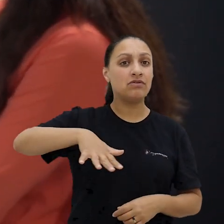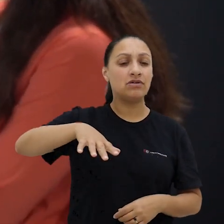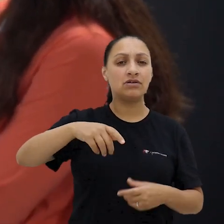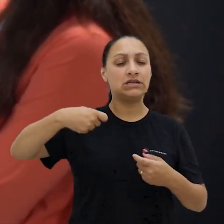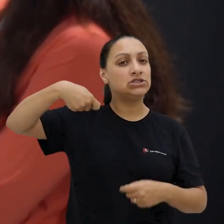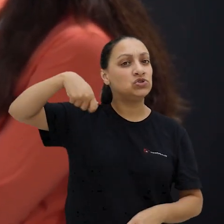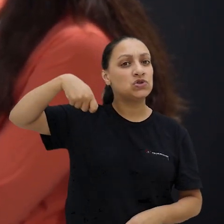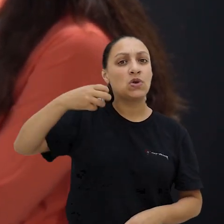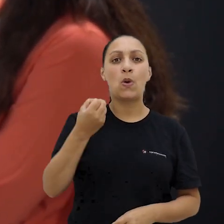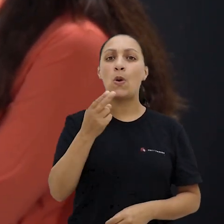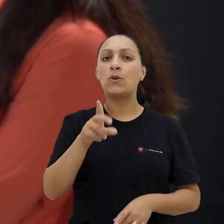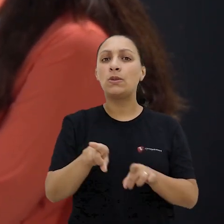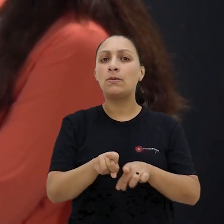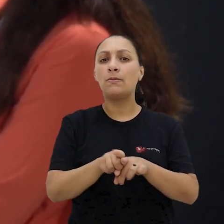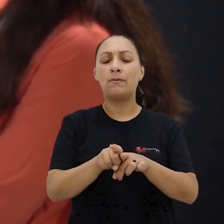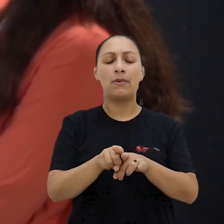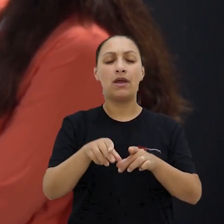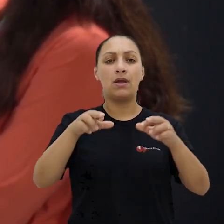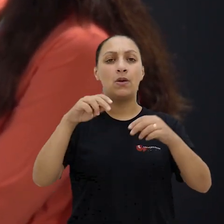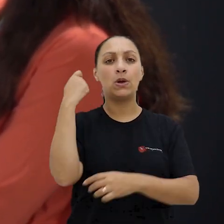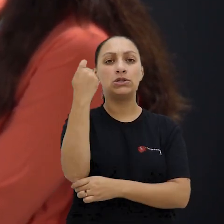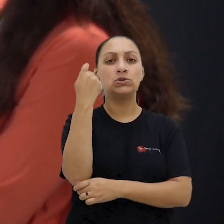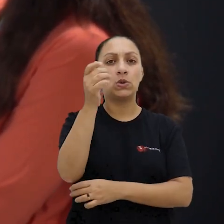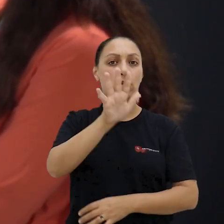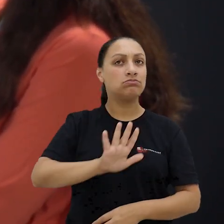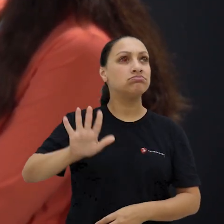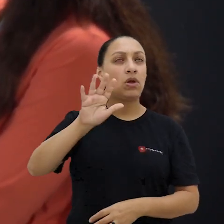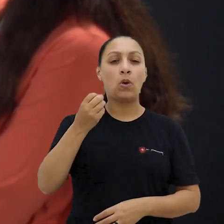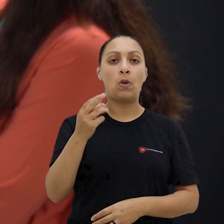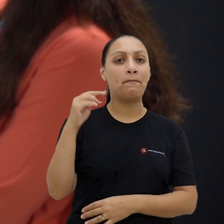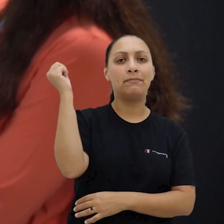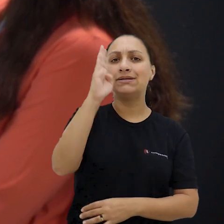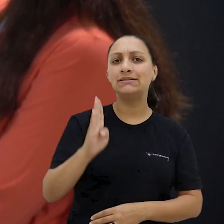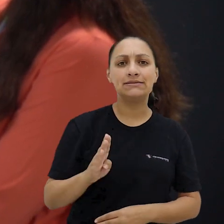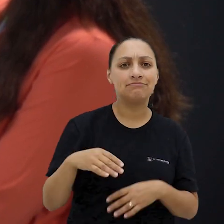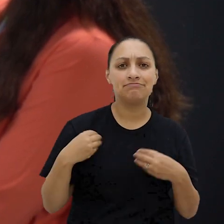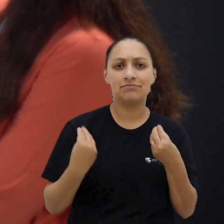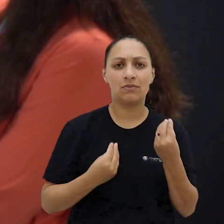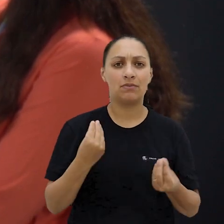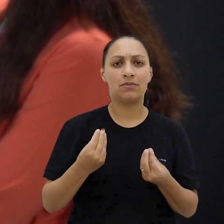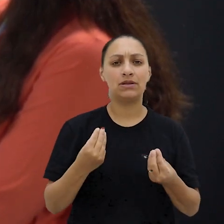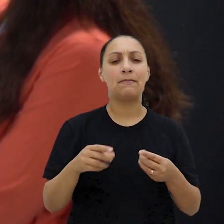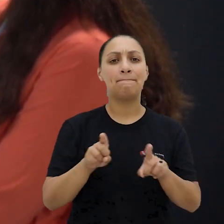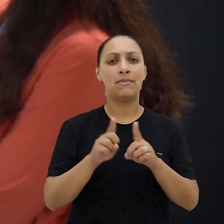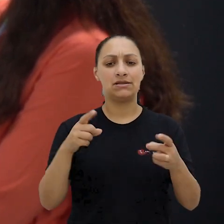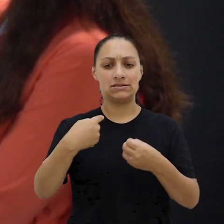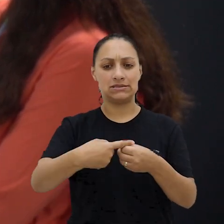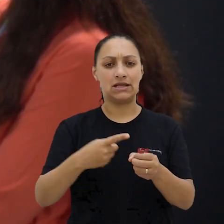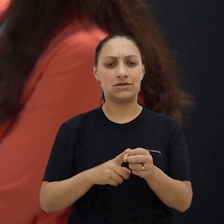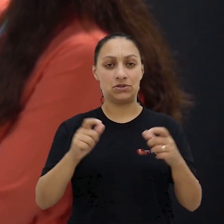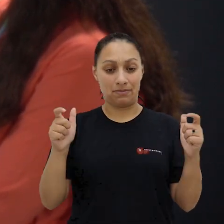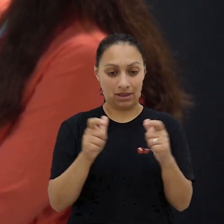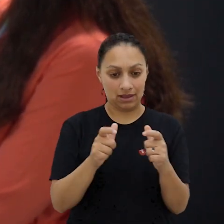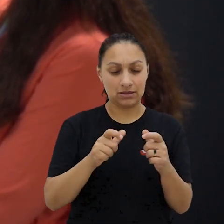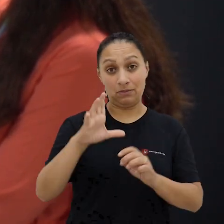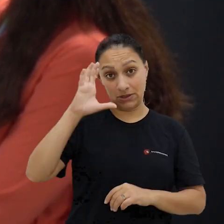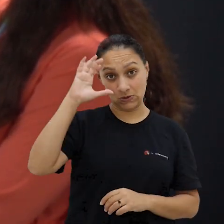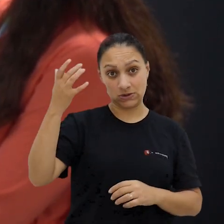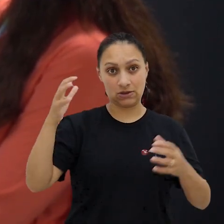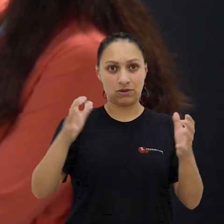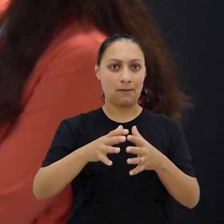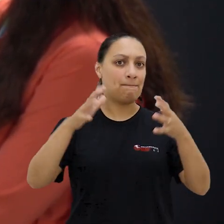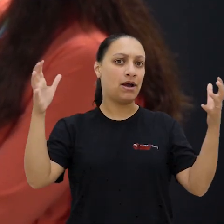mercado do Rio Grande do Sul inteiro? Ou do Brasil? No Brasil tu tem demanda. Só que tu tá querendo vender para uma cidade pequena uma solução que